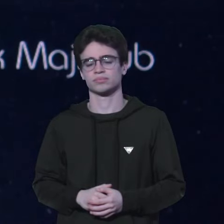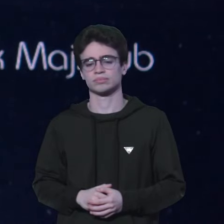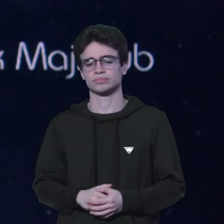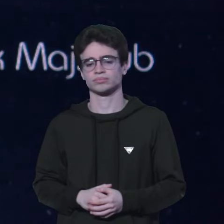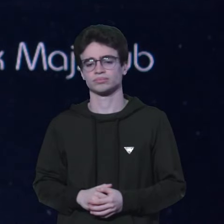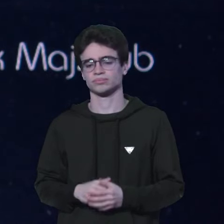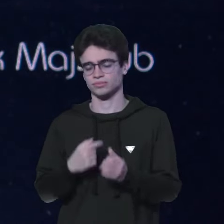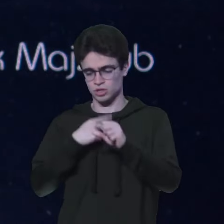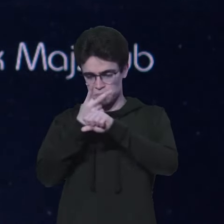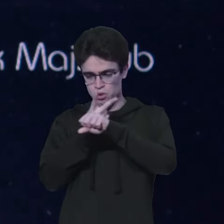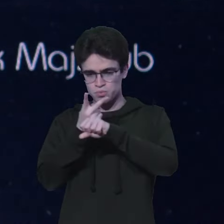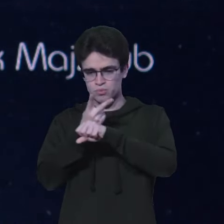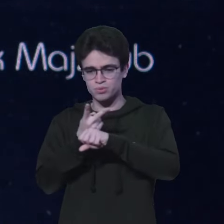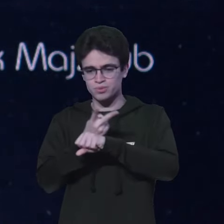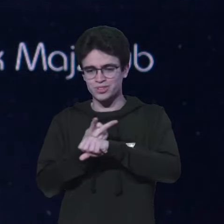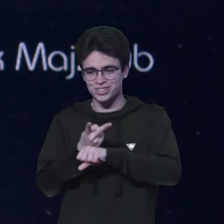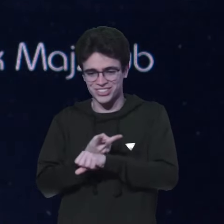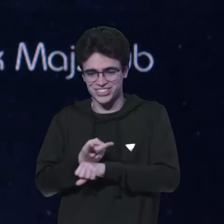Eu estou procurando aqui,